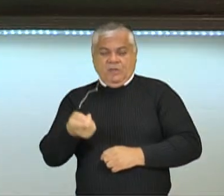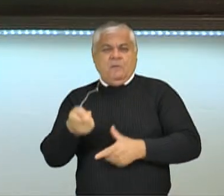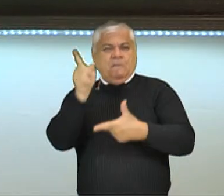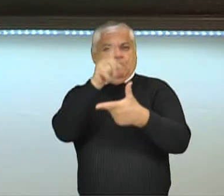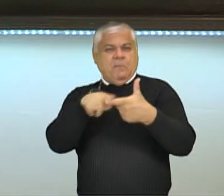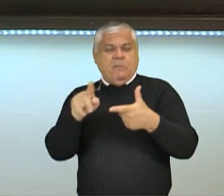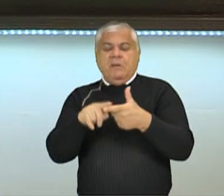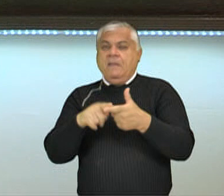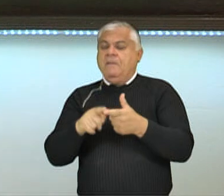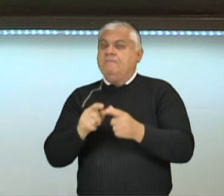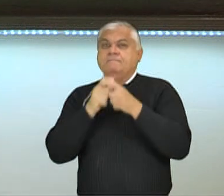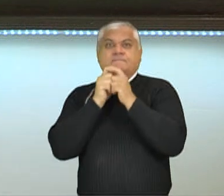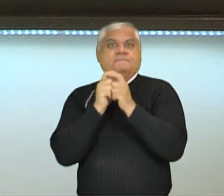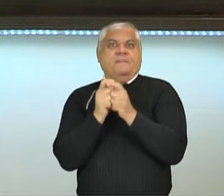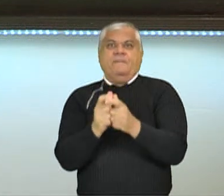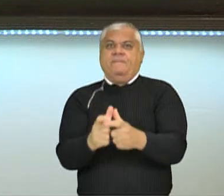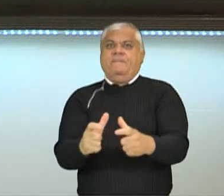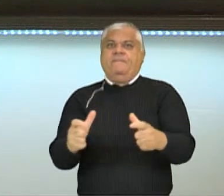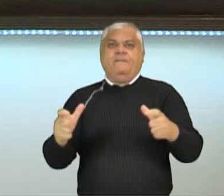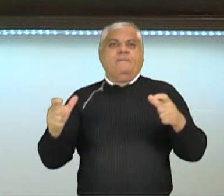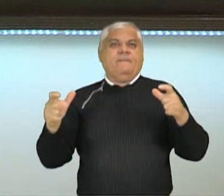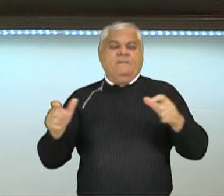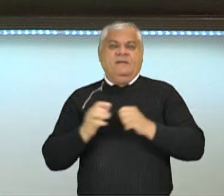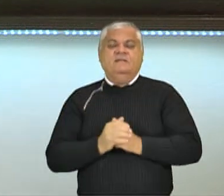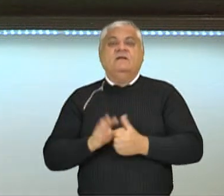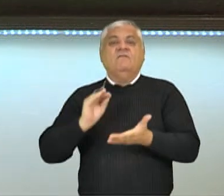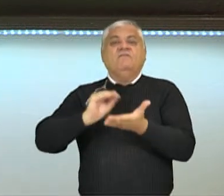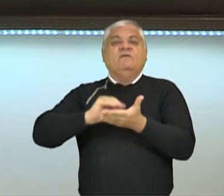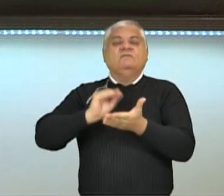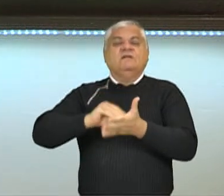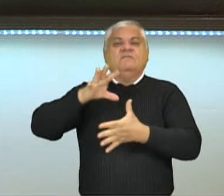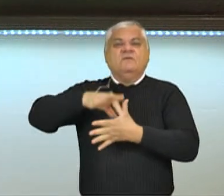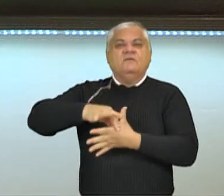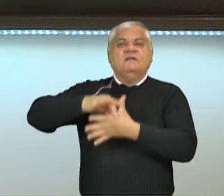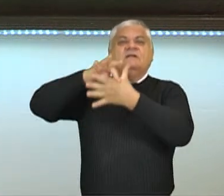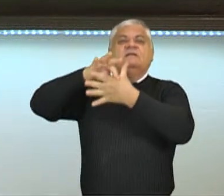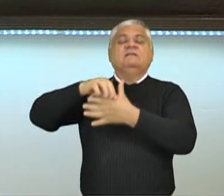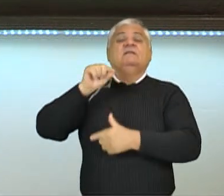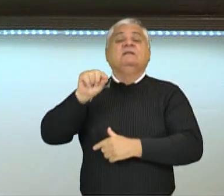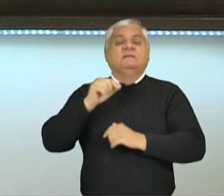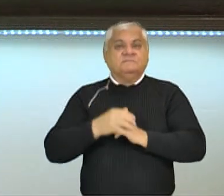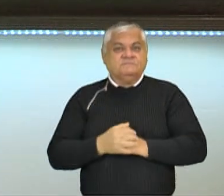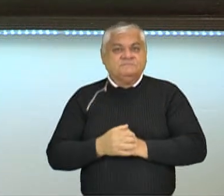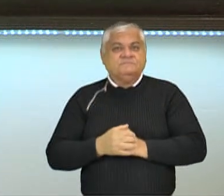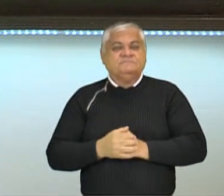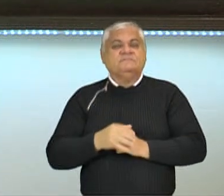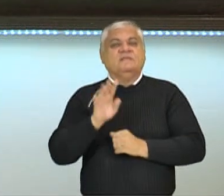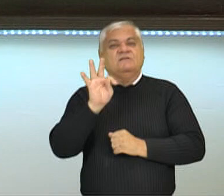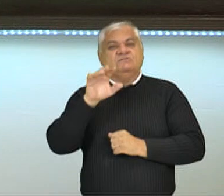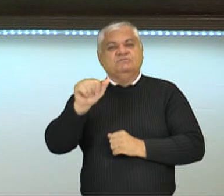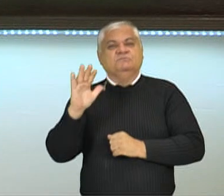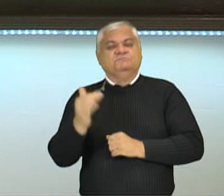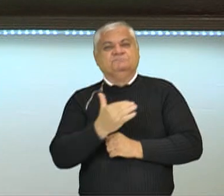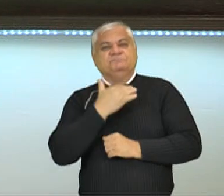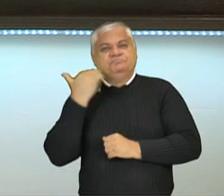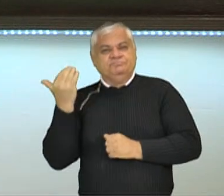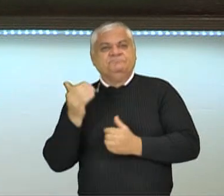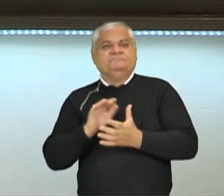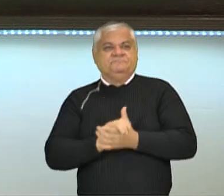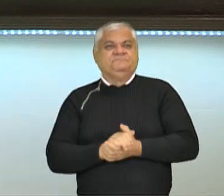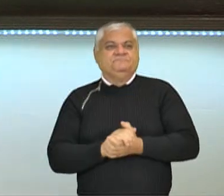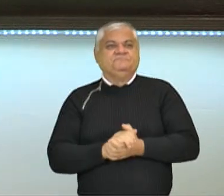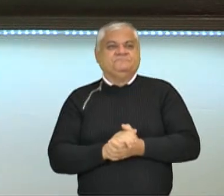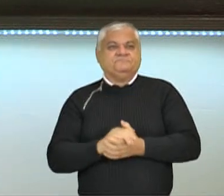falta desse líder, de um mediador para esses desacordos, esses conflitos, né, acabaram acontecendo